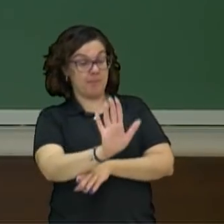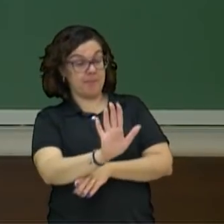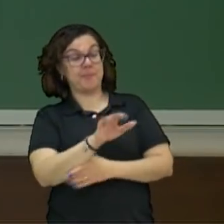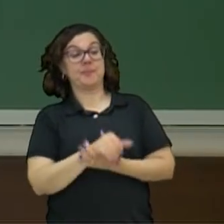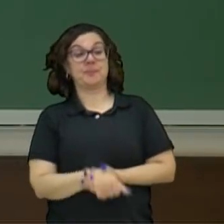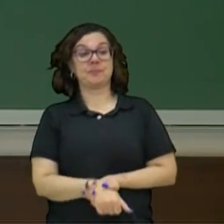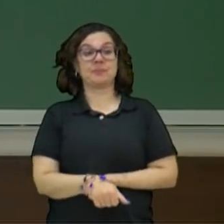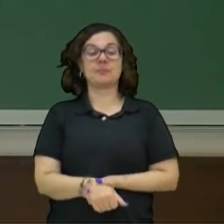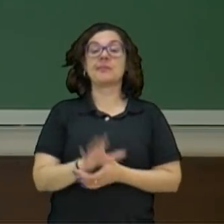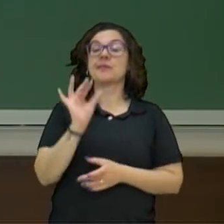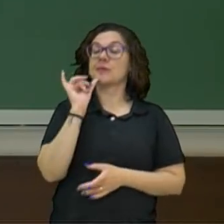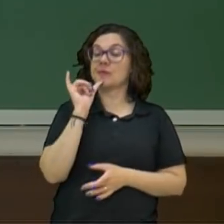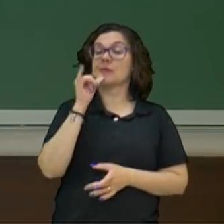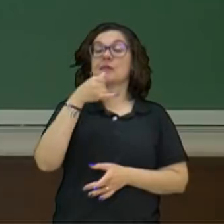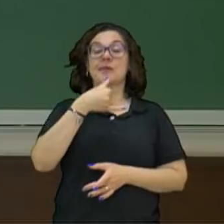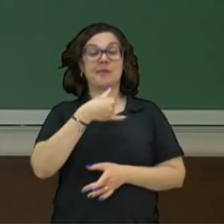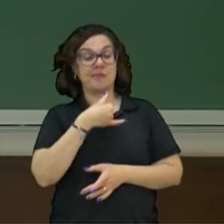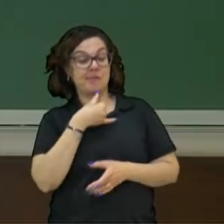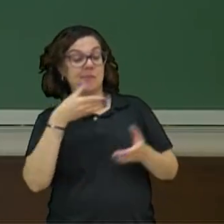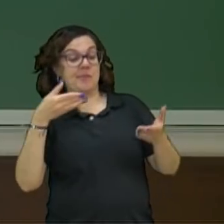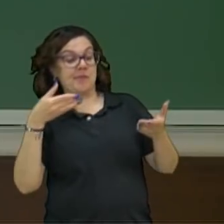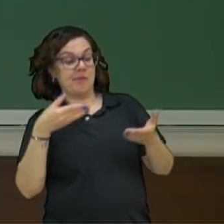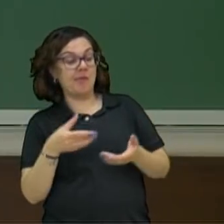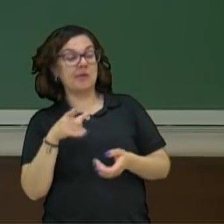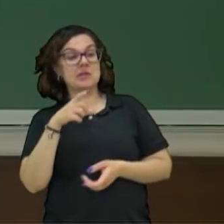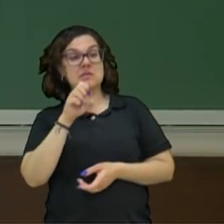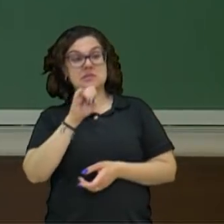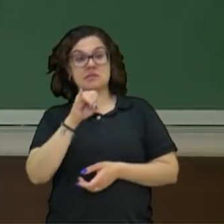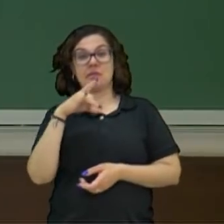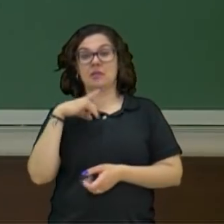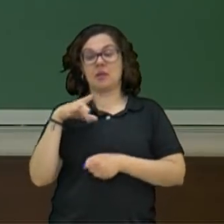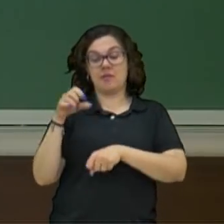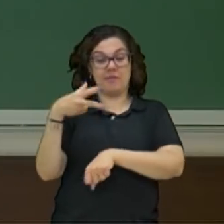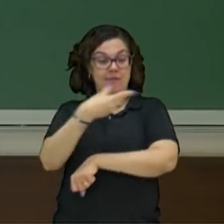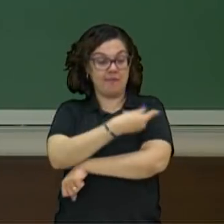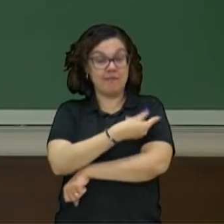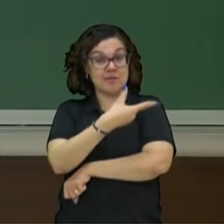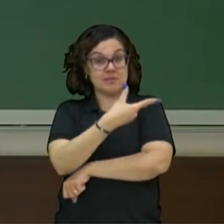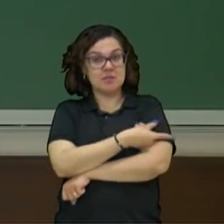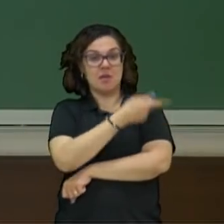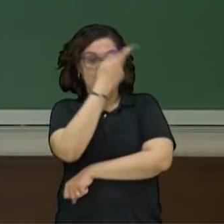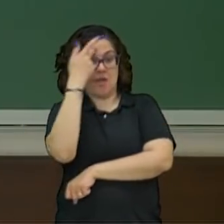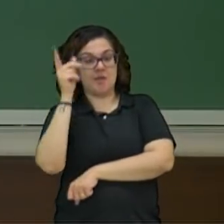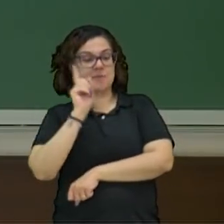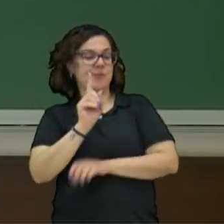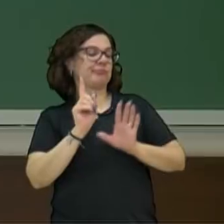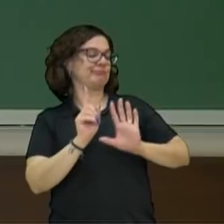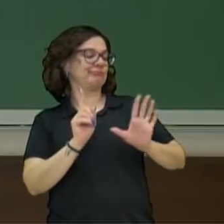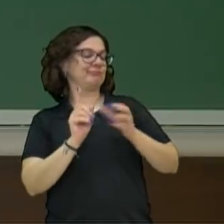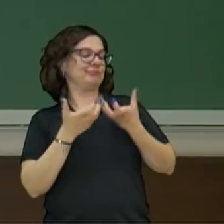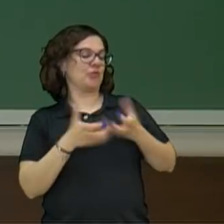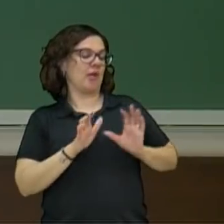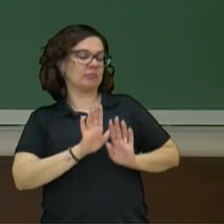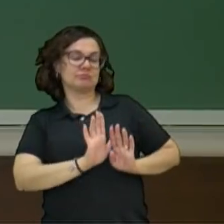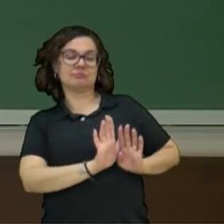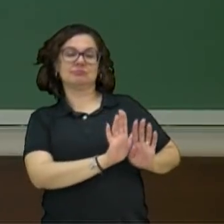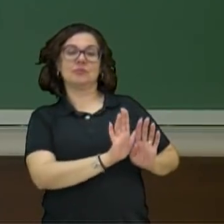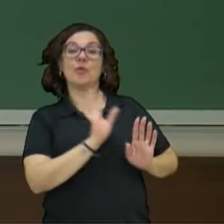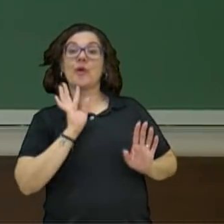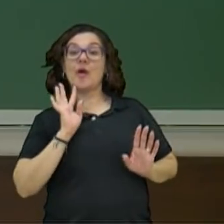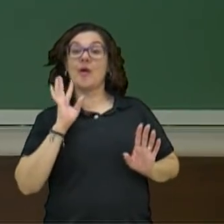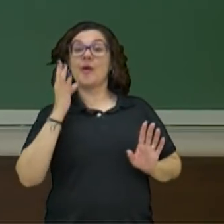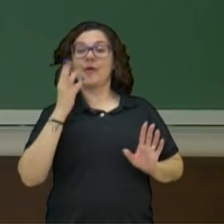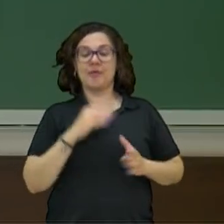né, infelizmente, quando se tem vacina disponível e as pessoas deixam de se vacinar, o que